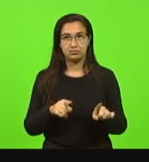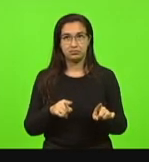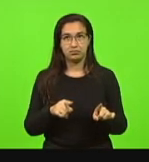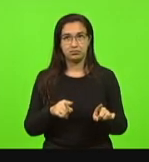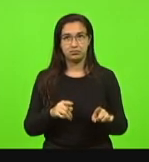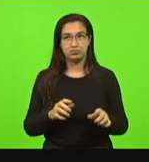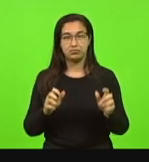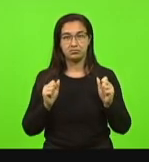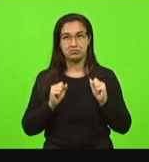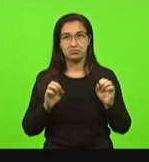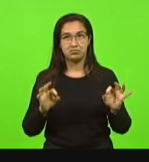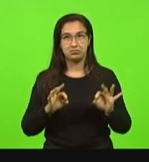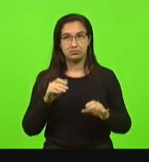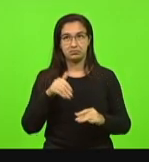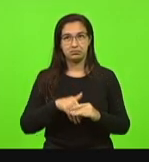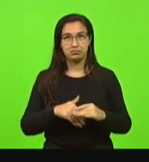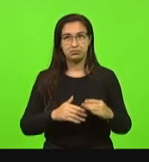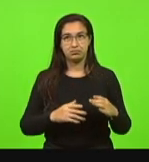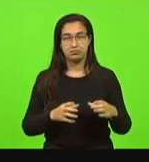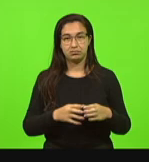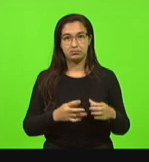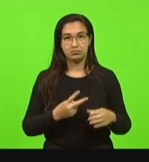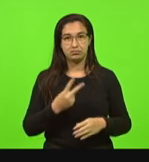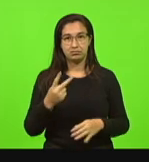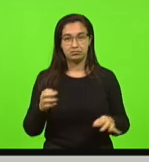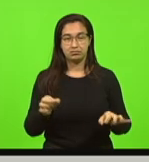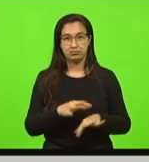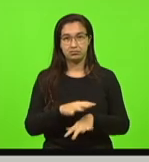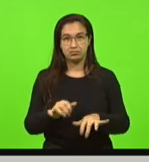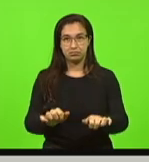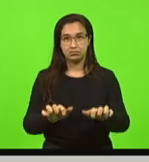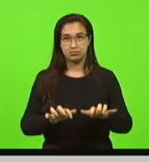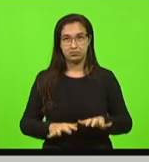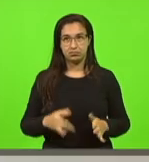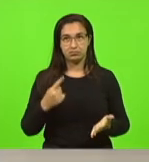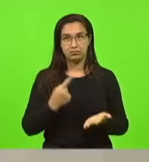Aprovado em segundo turno. Esta presidência encerra a presente sessão e